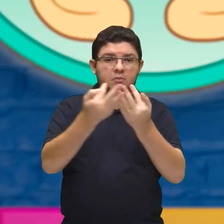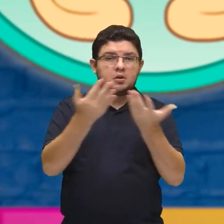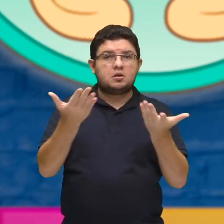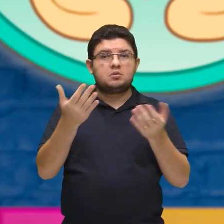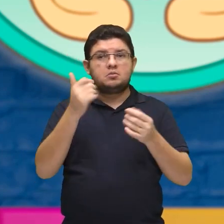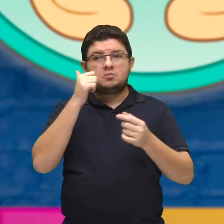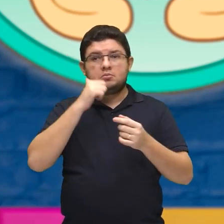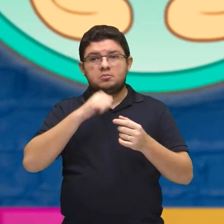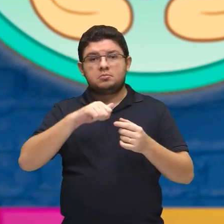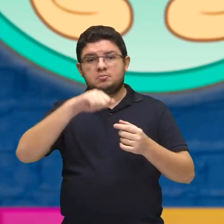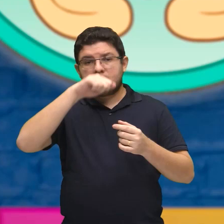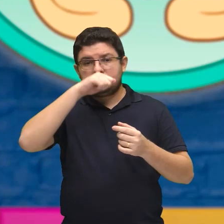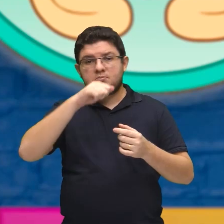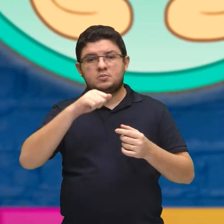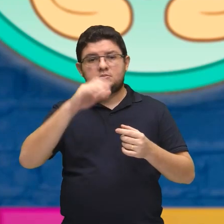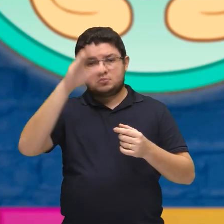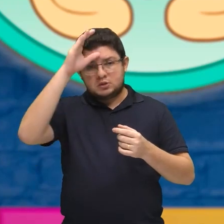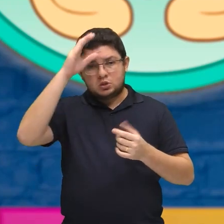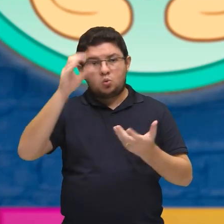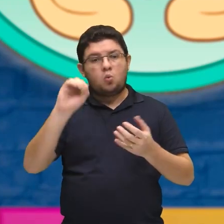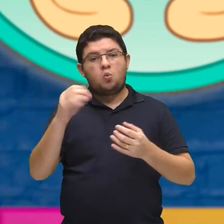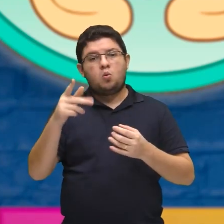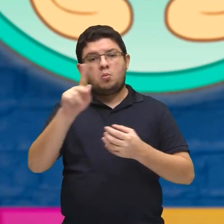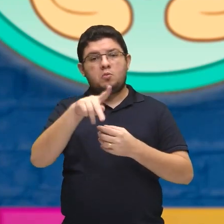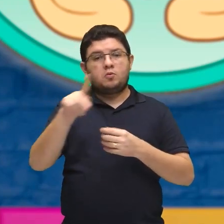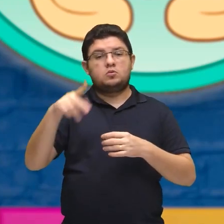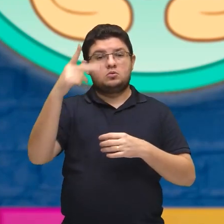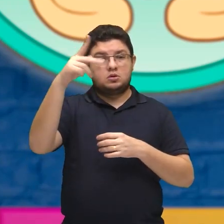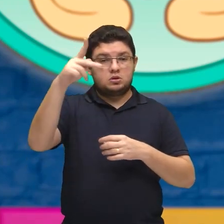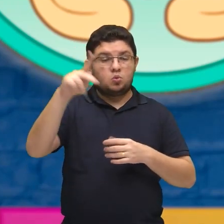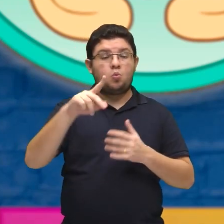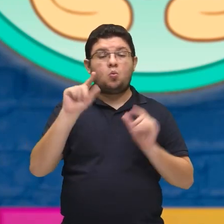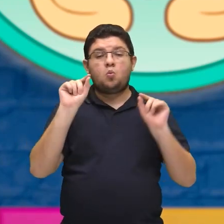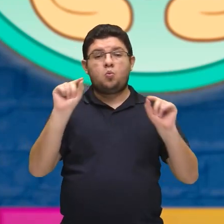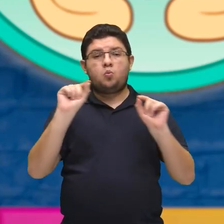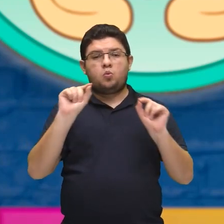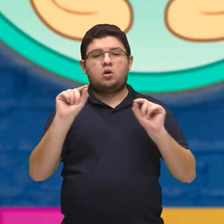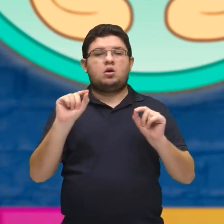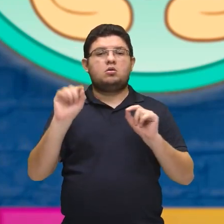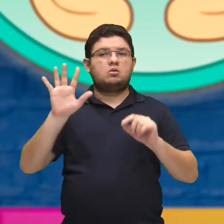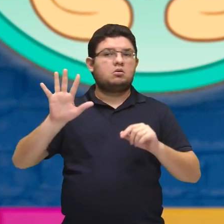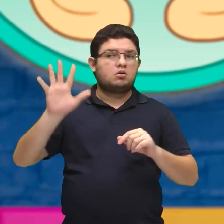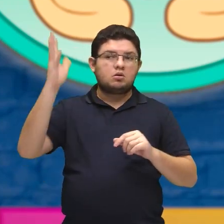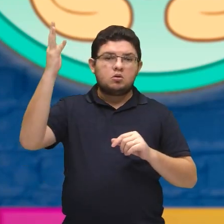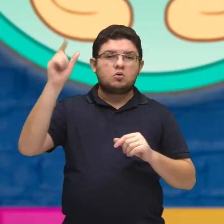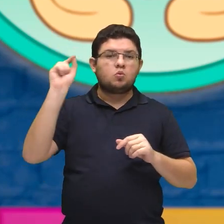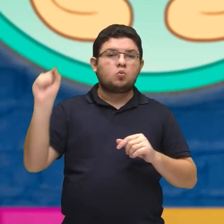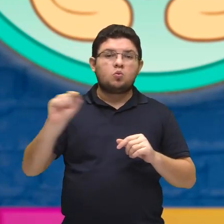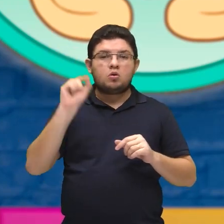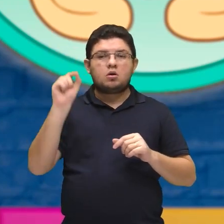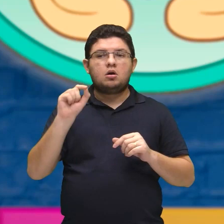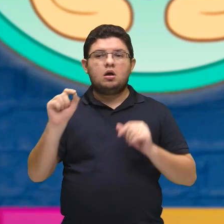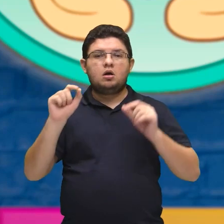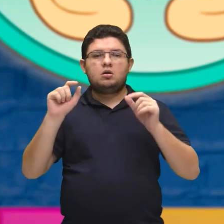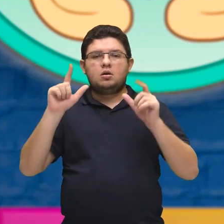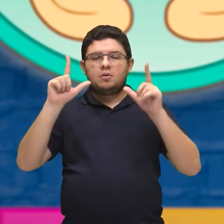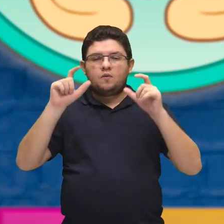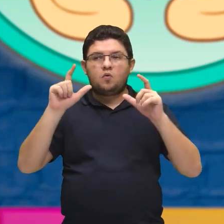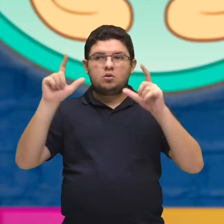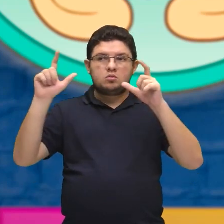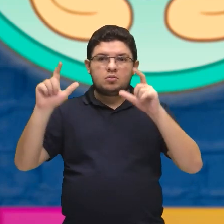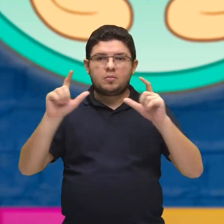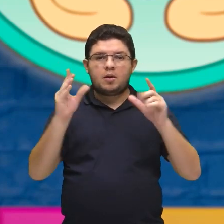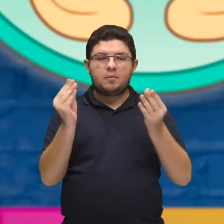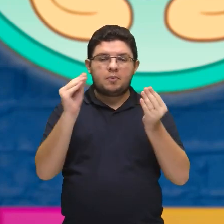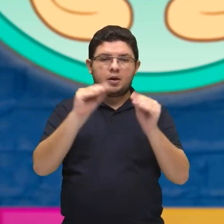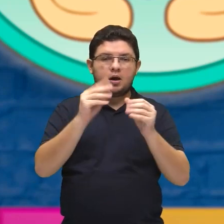tia, ou até um professor, né? Que teve o seu nome utilizado para pedir dinheiro da sua lista